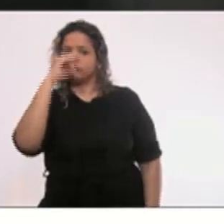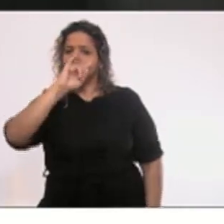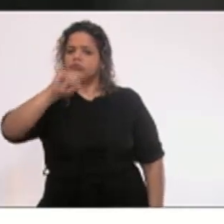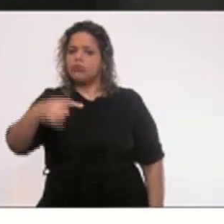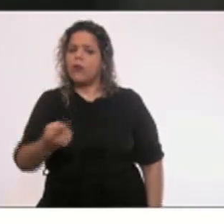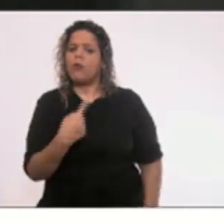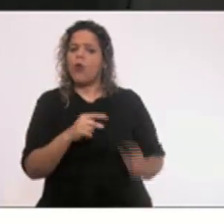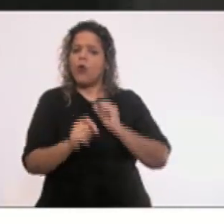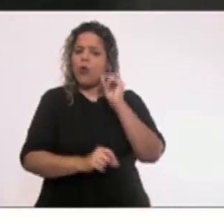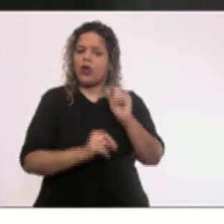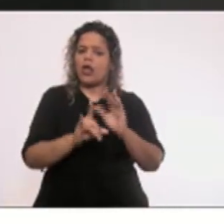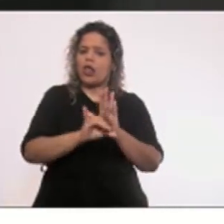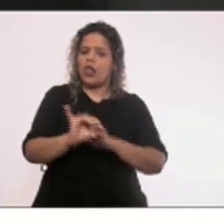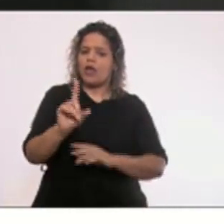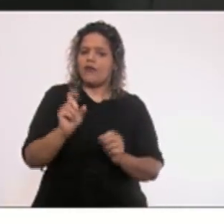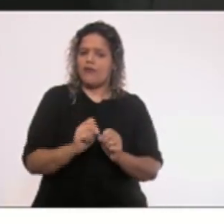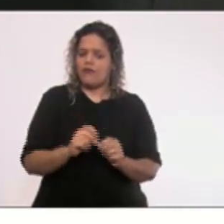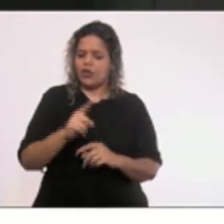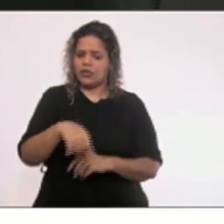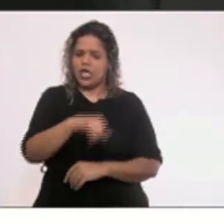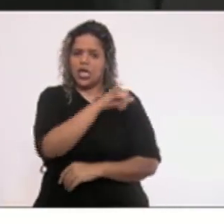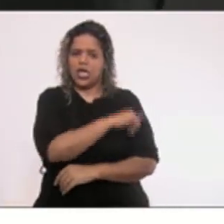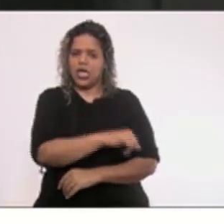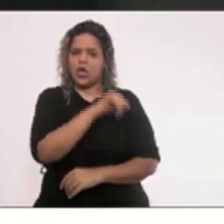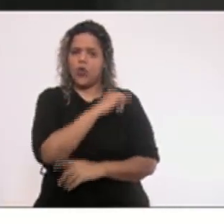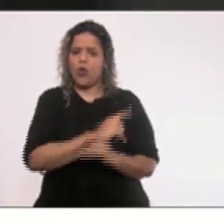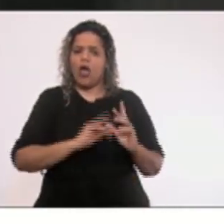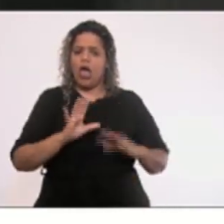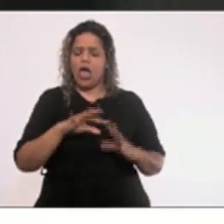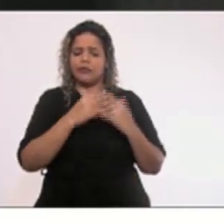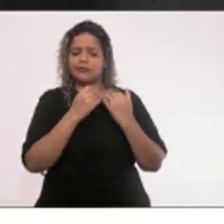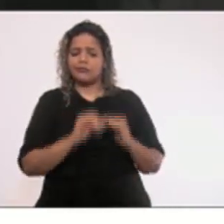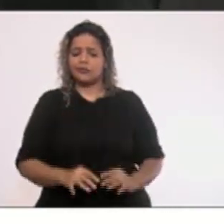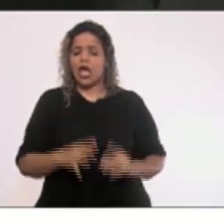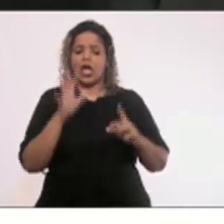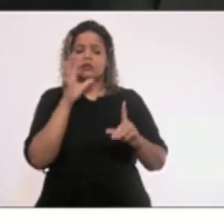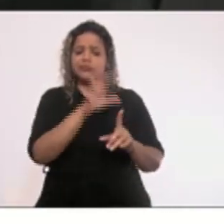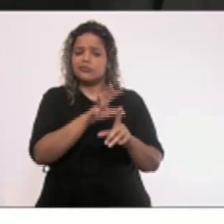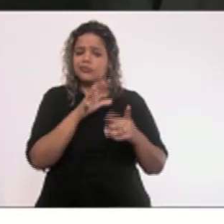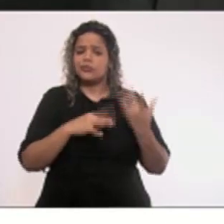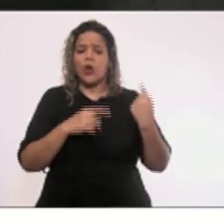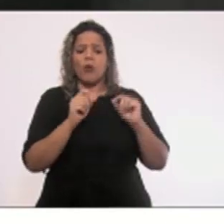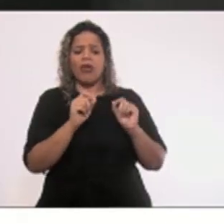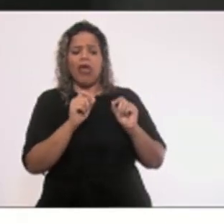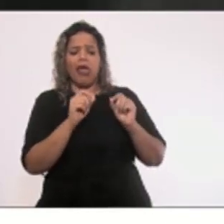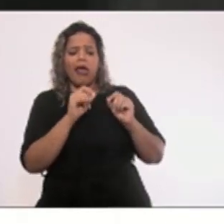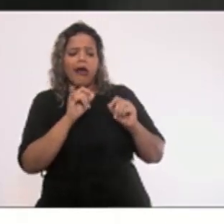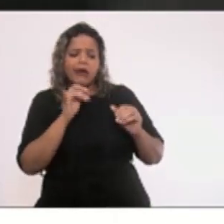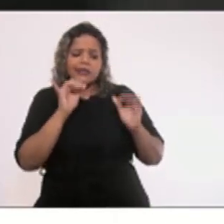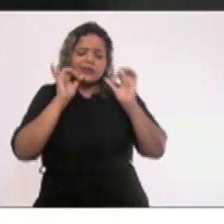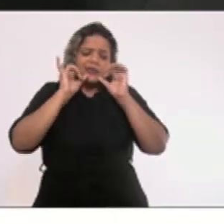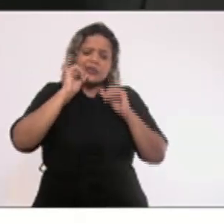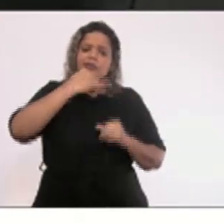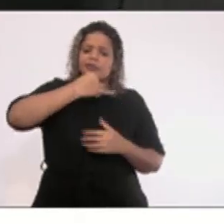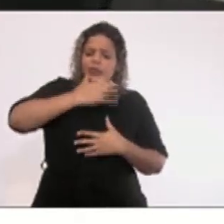das contas, o que essa lei fez no estado do Rio de Janeiro foi desmotivar a atividade física dentro dos condomínios. Ninguém